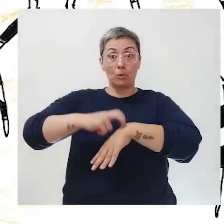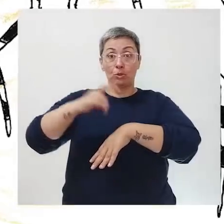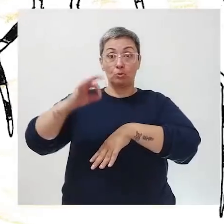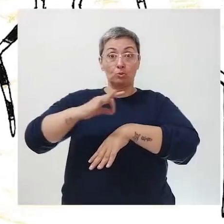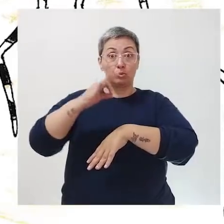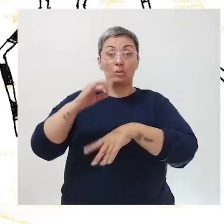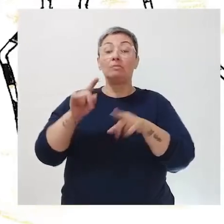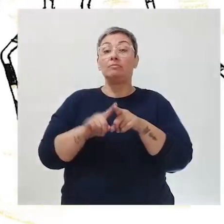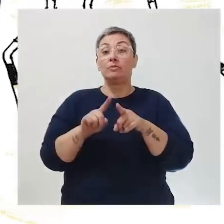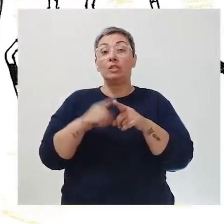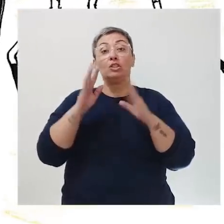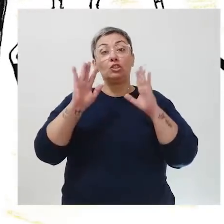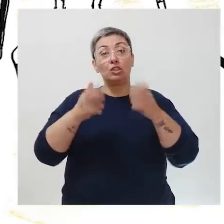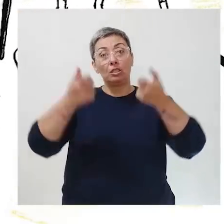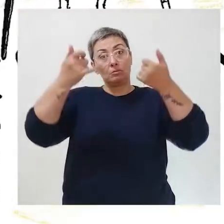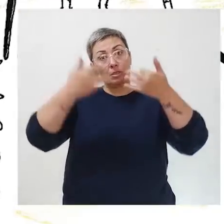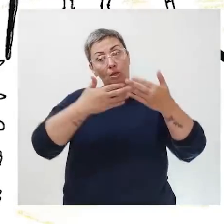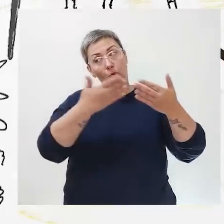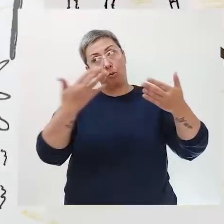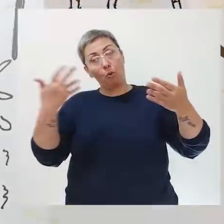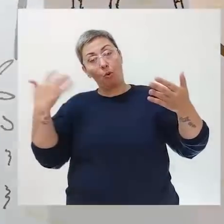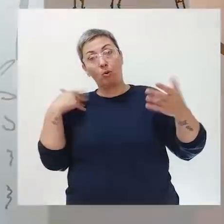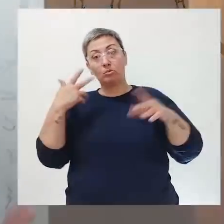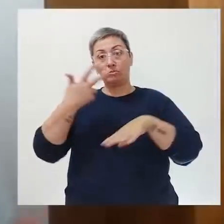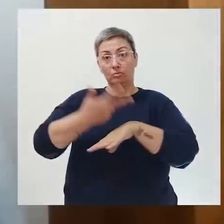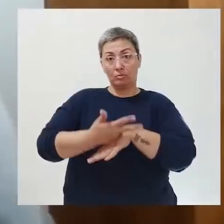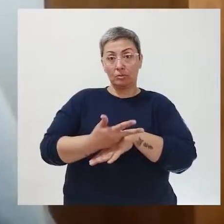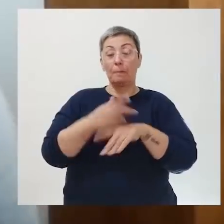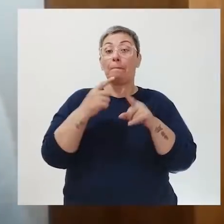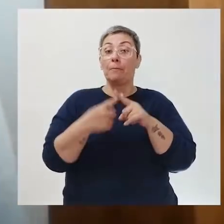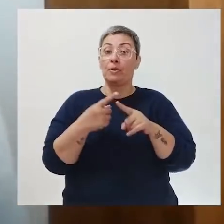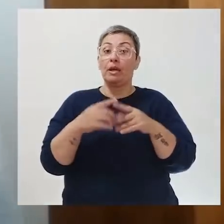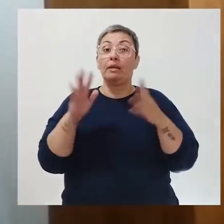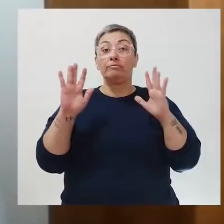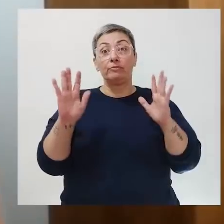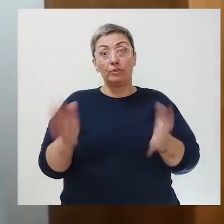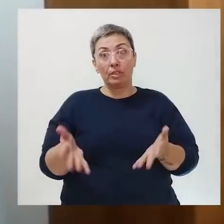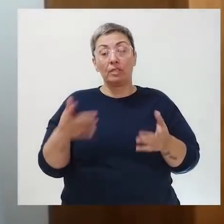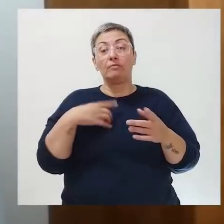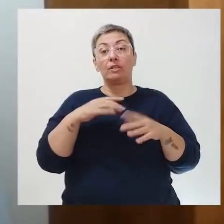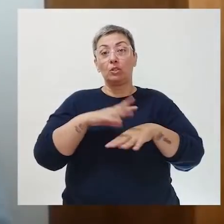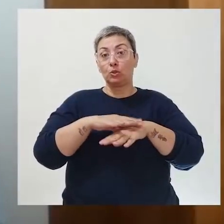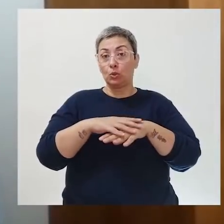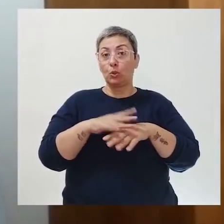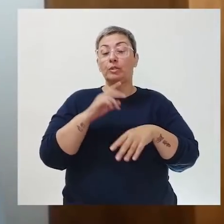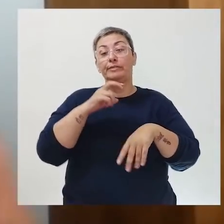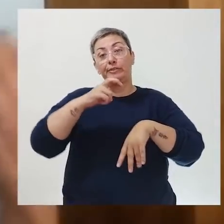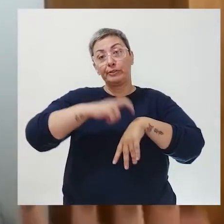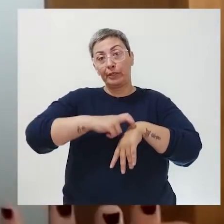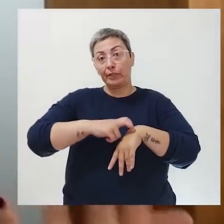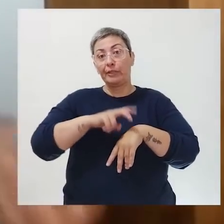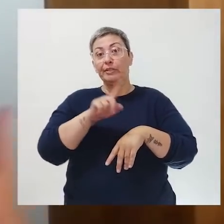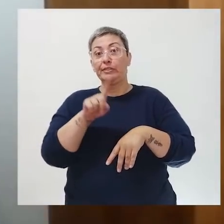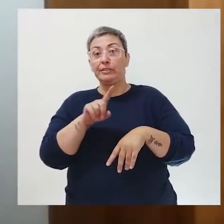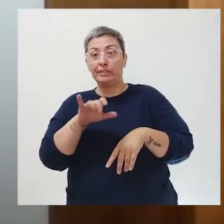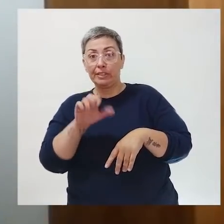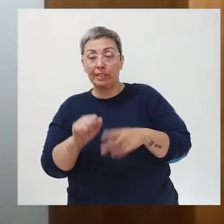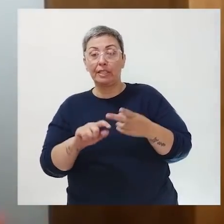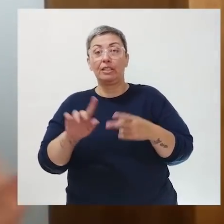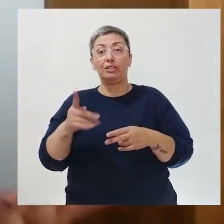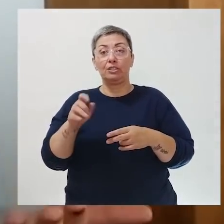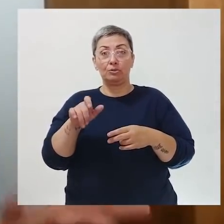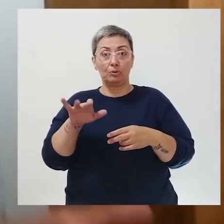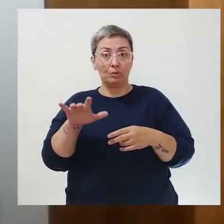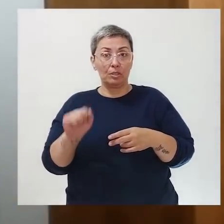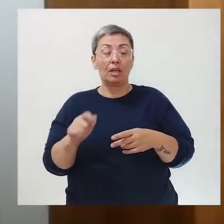a gente já conversou em outros programas. Porque só assim essas doenças como o dengue, a zika e a